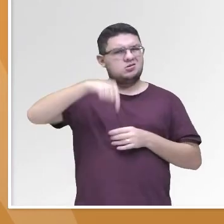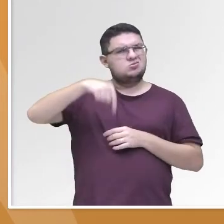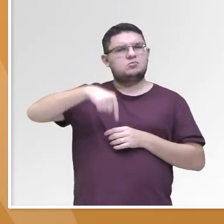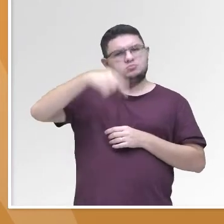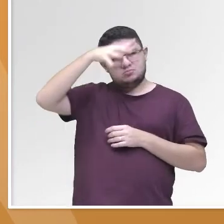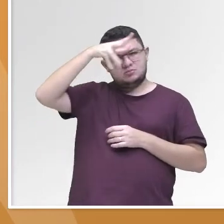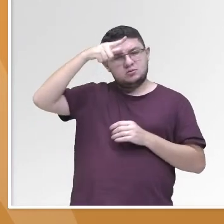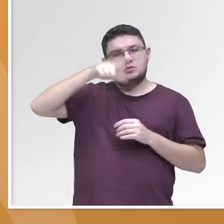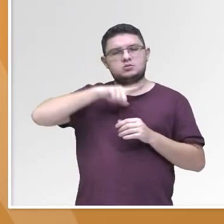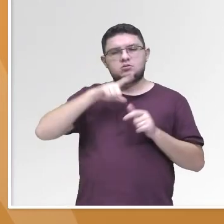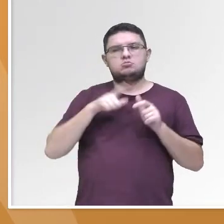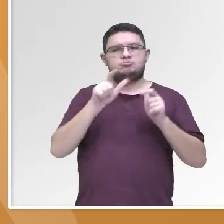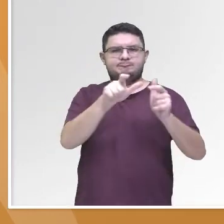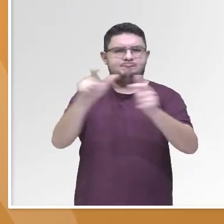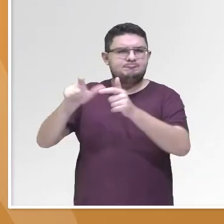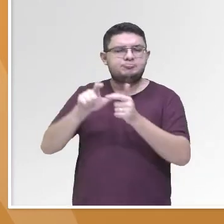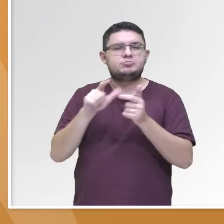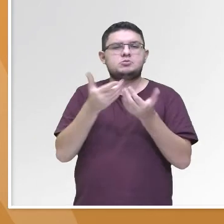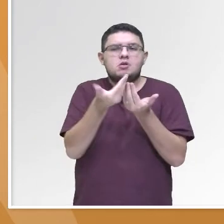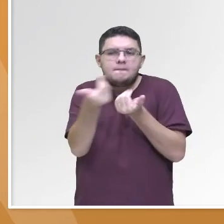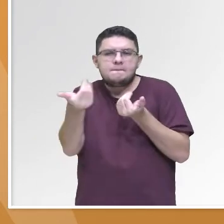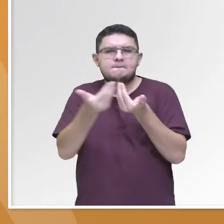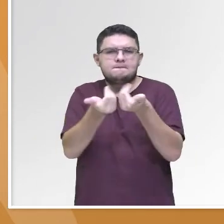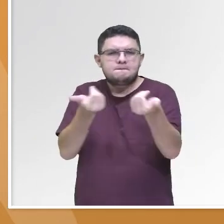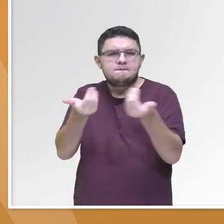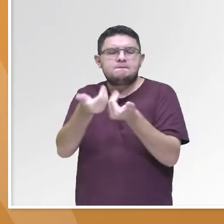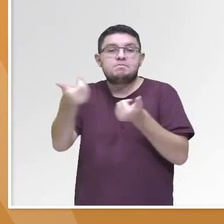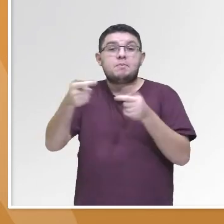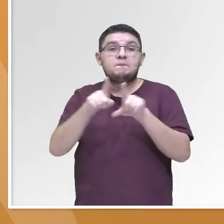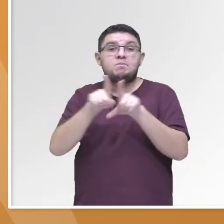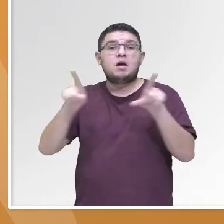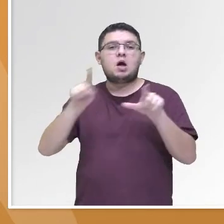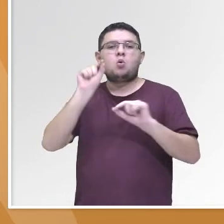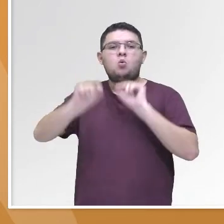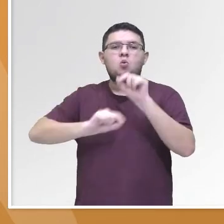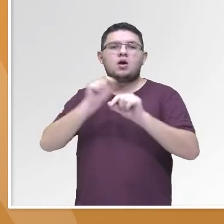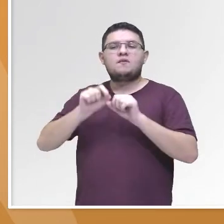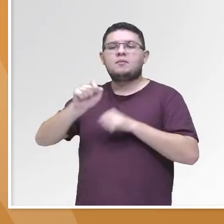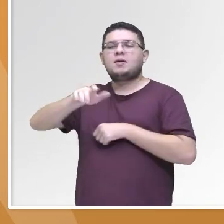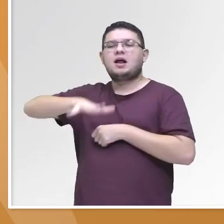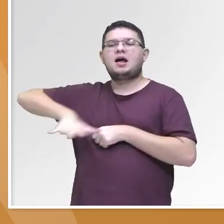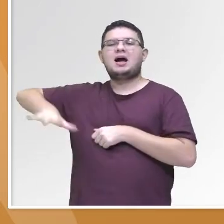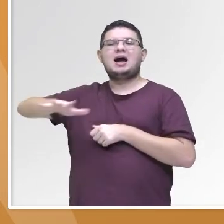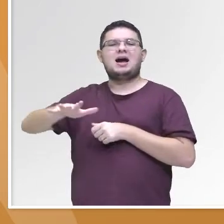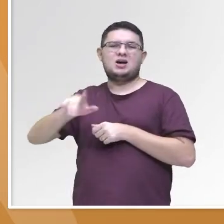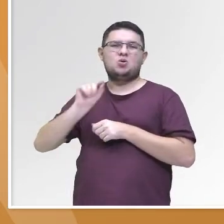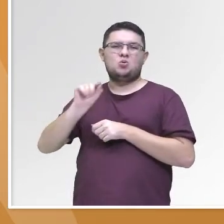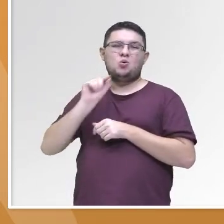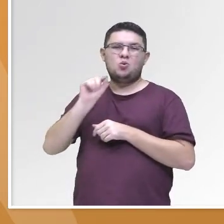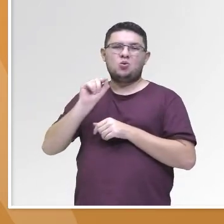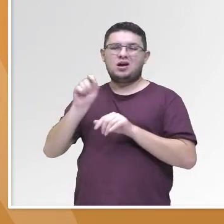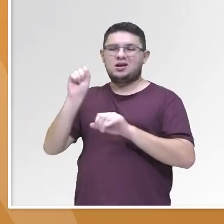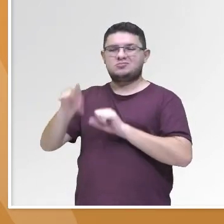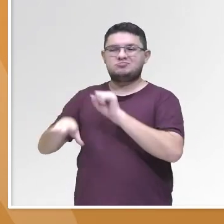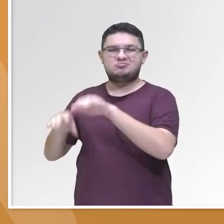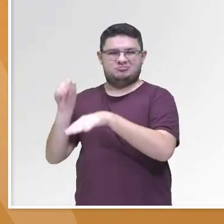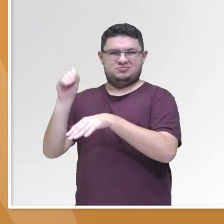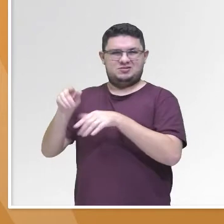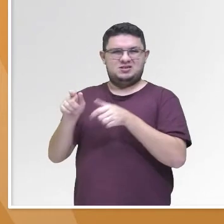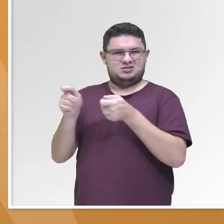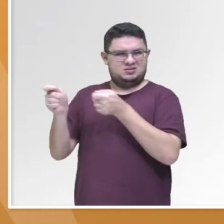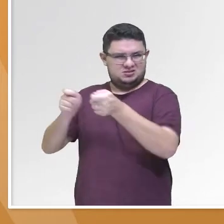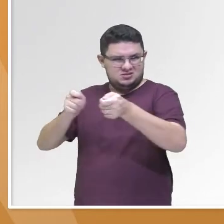seletiva, mas quando esse material ele vai ali para o aterro sanitário, o aterro controlado, né, quando ele vai ser